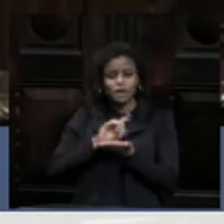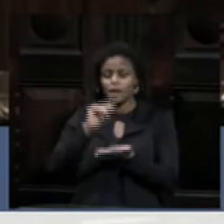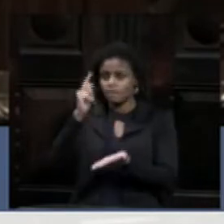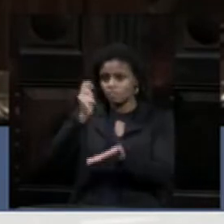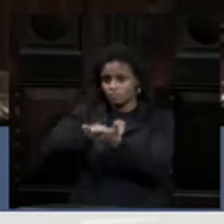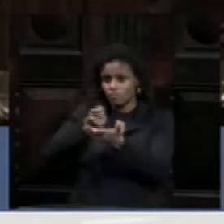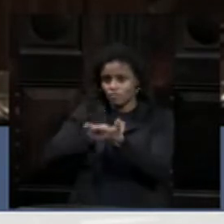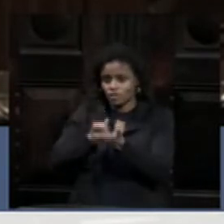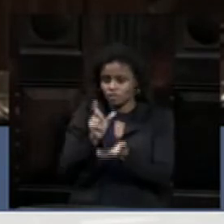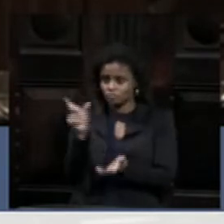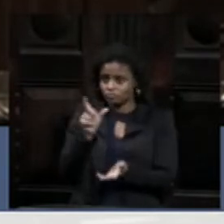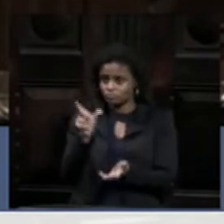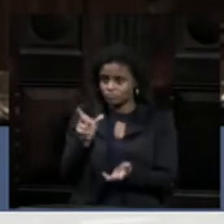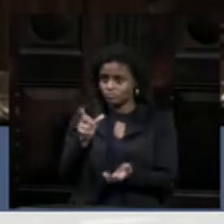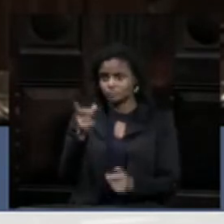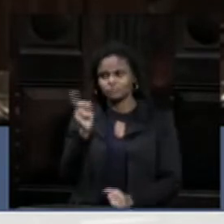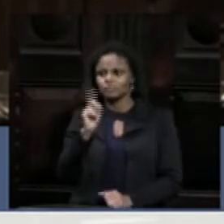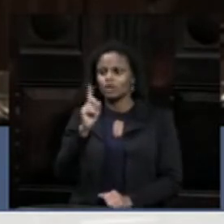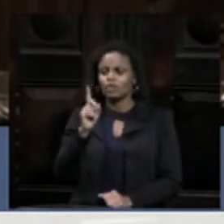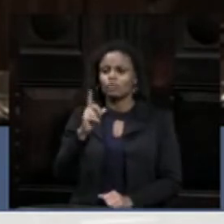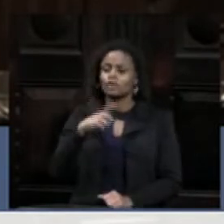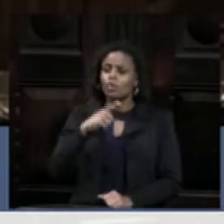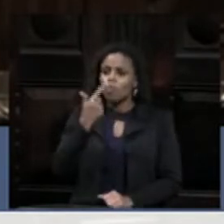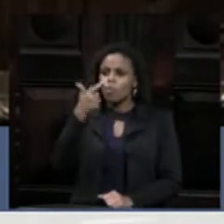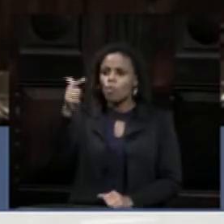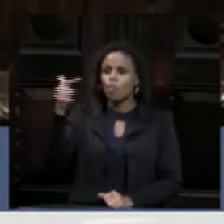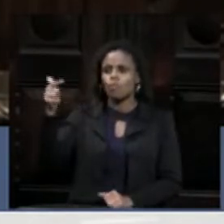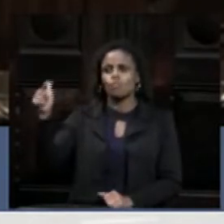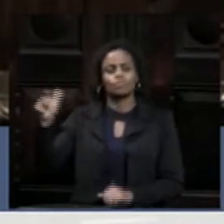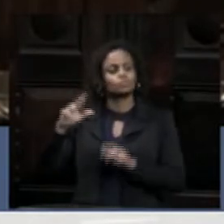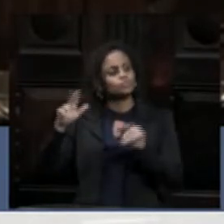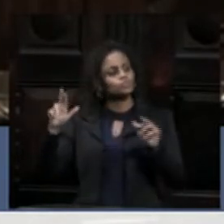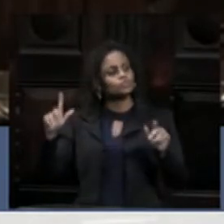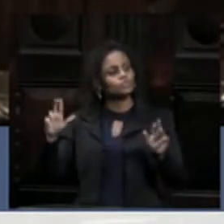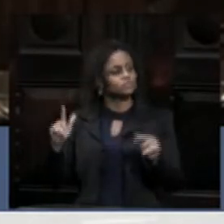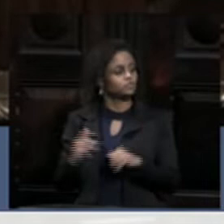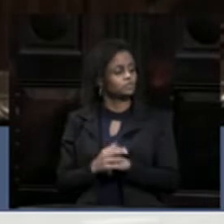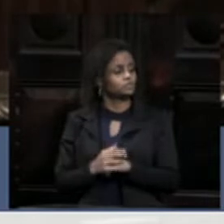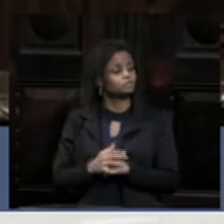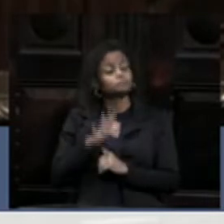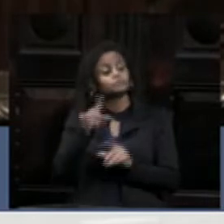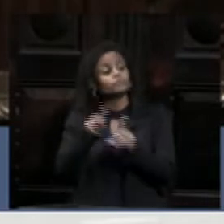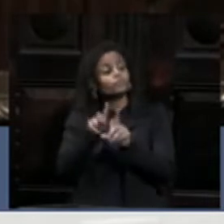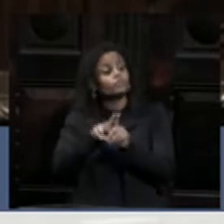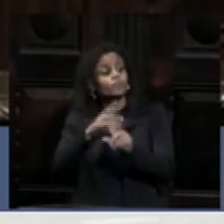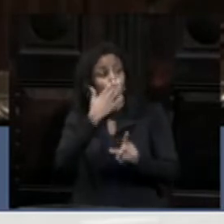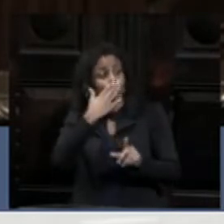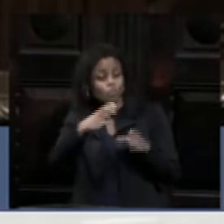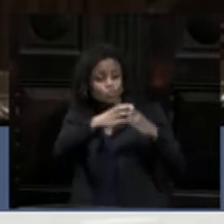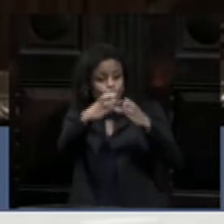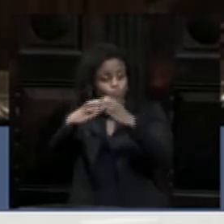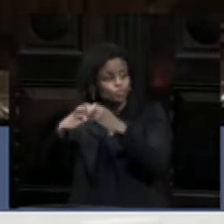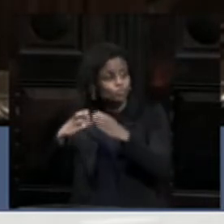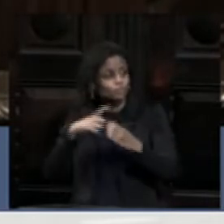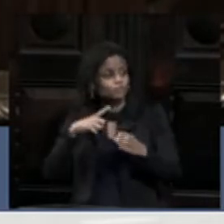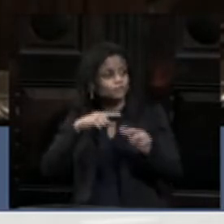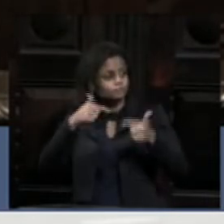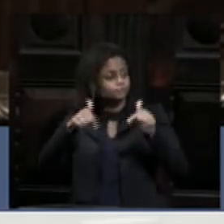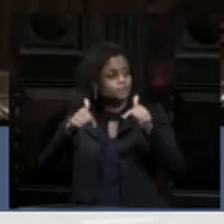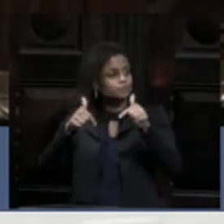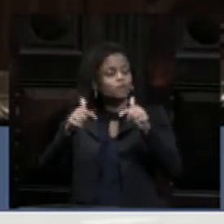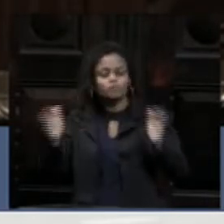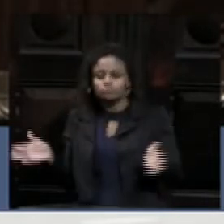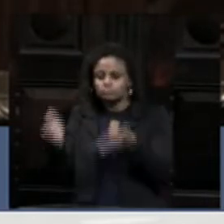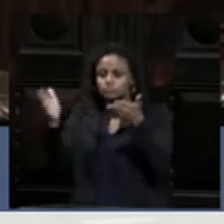ingressos. São outras fontes de receita e, inclusive, os clubes têm feito trabalhos para motivar o torcedor a ir